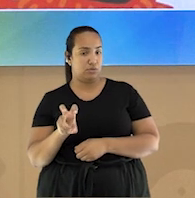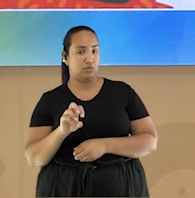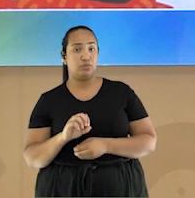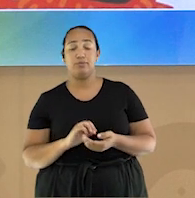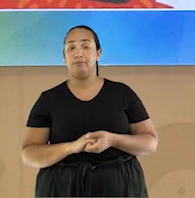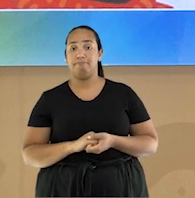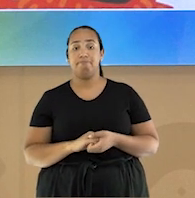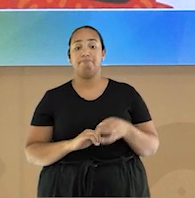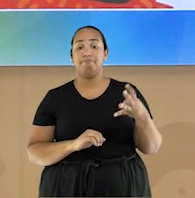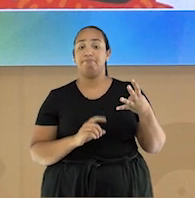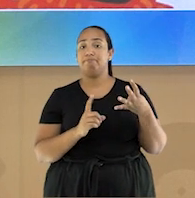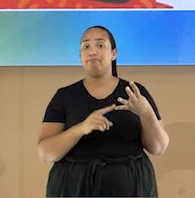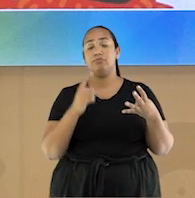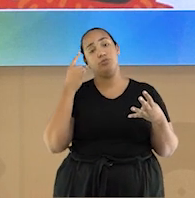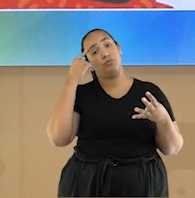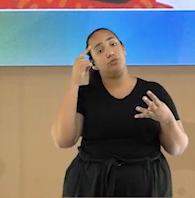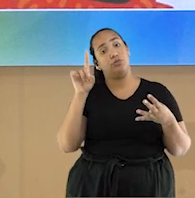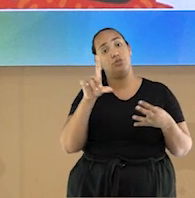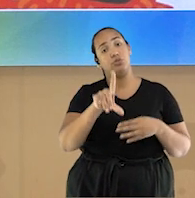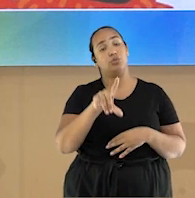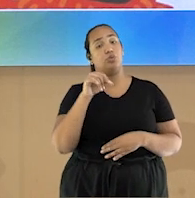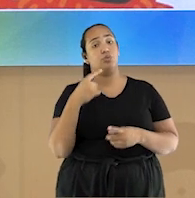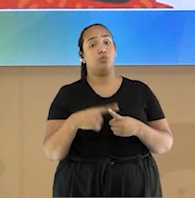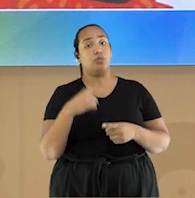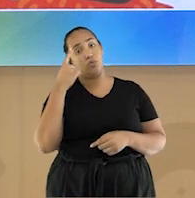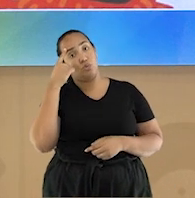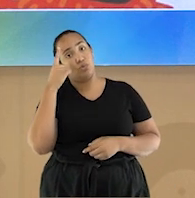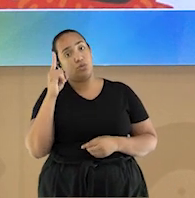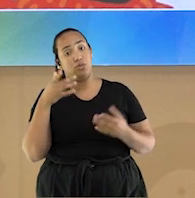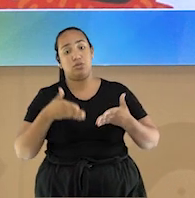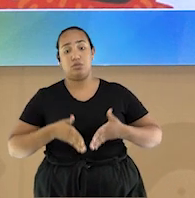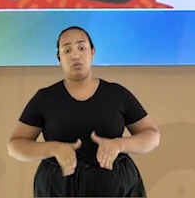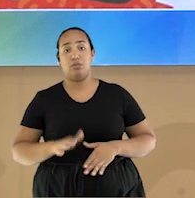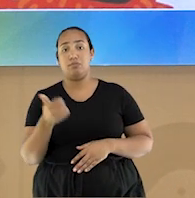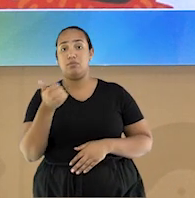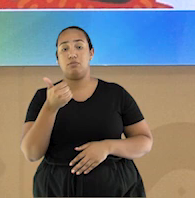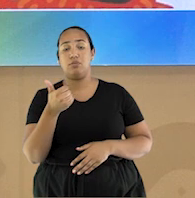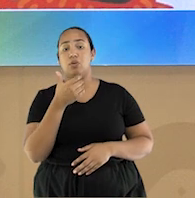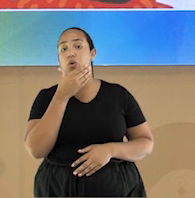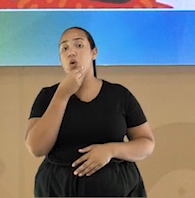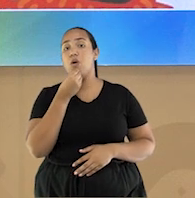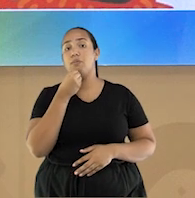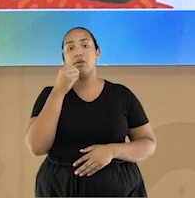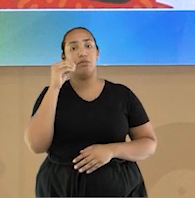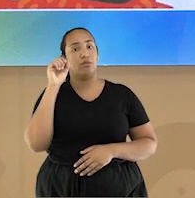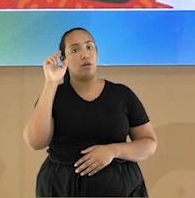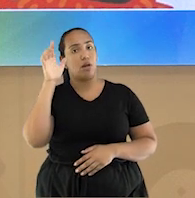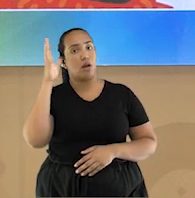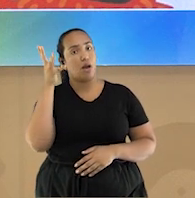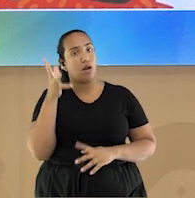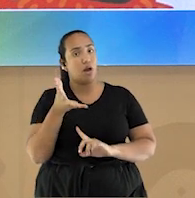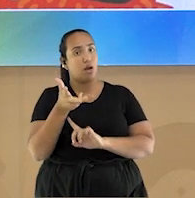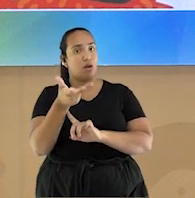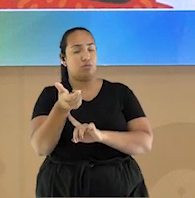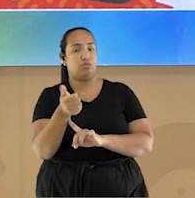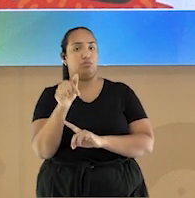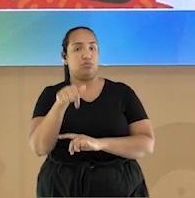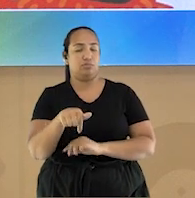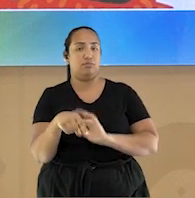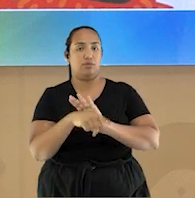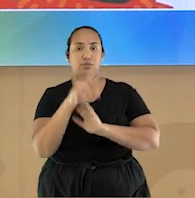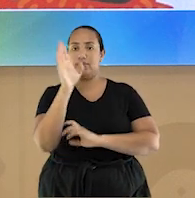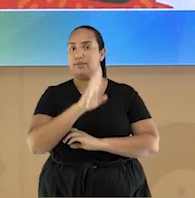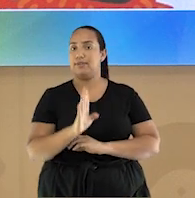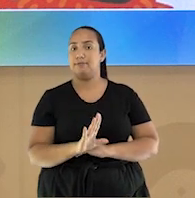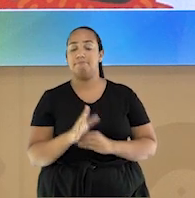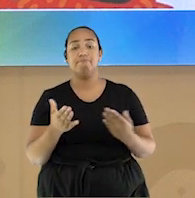D. Essa data foi selecionada por ser o dia do nascimento do primeiro autor brasileiro negro, Cruz e Souza. E